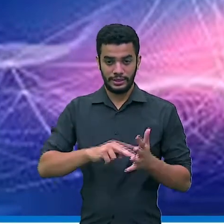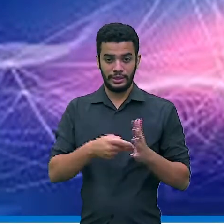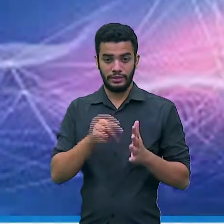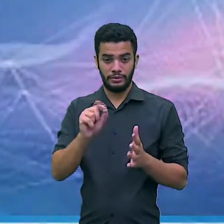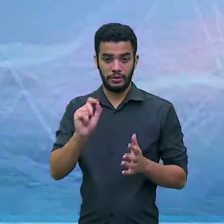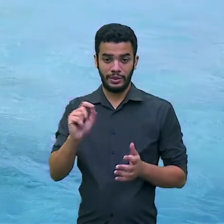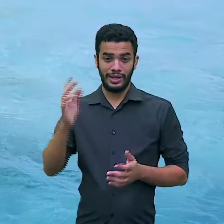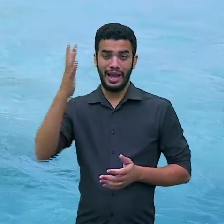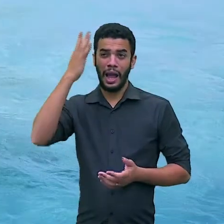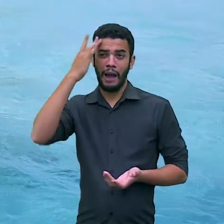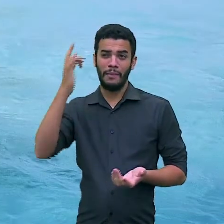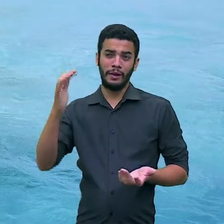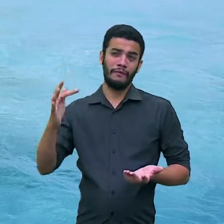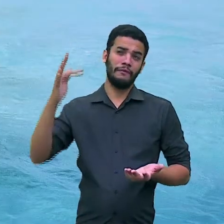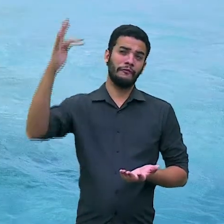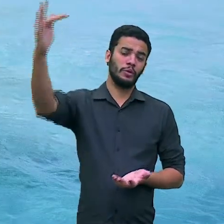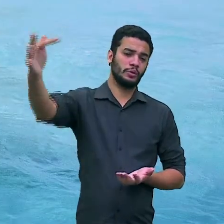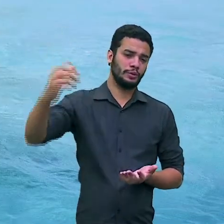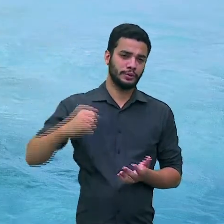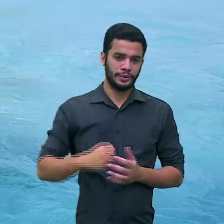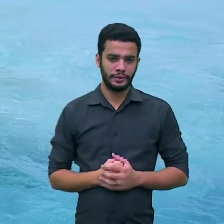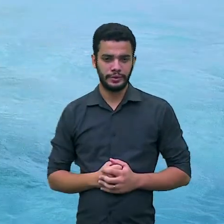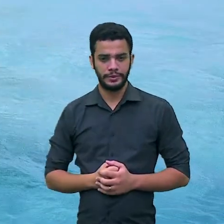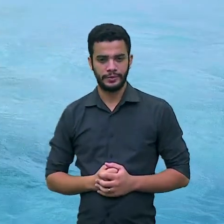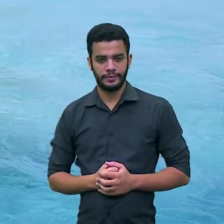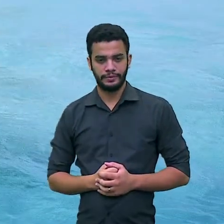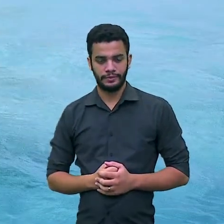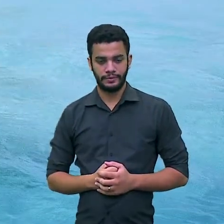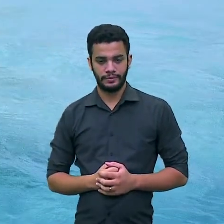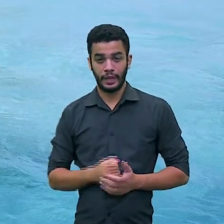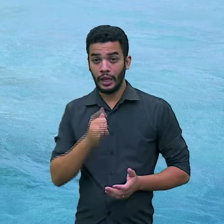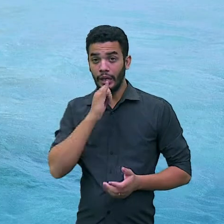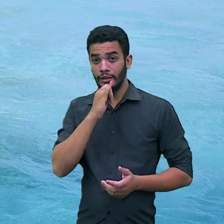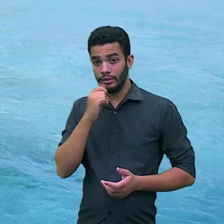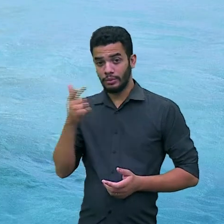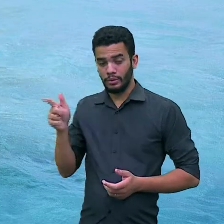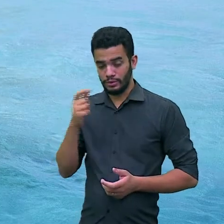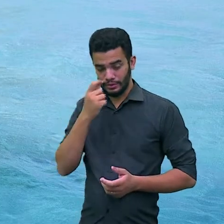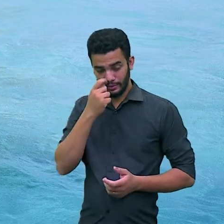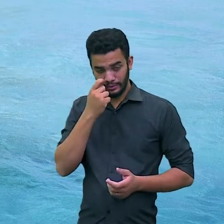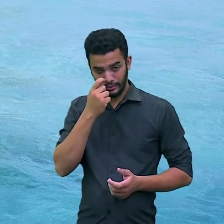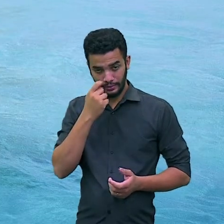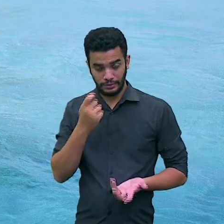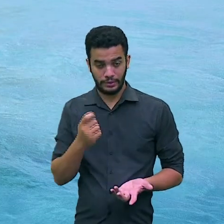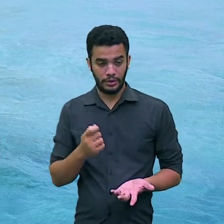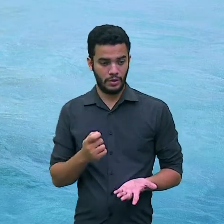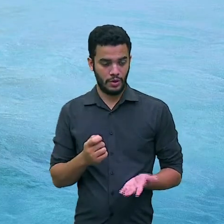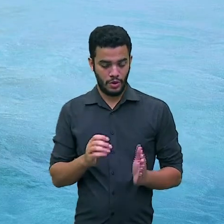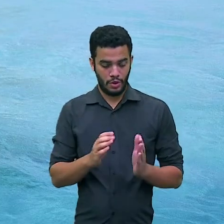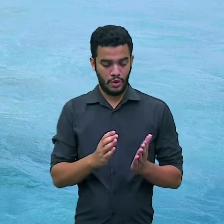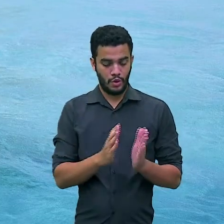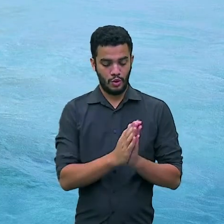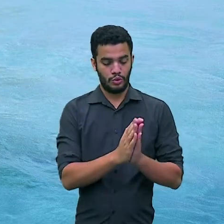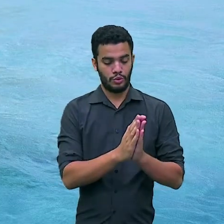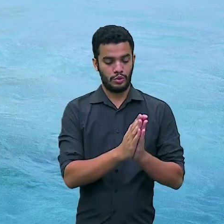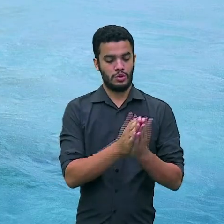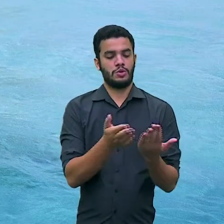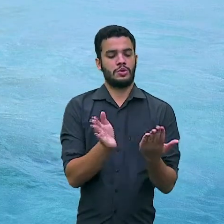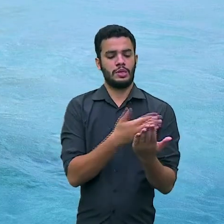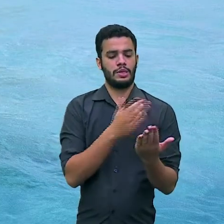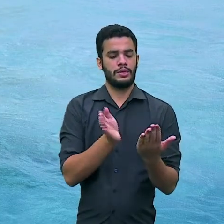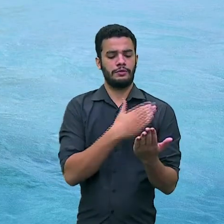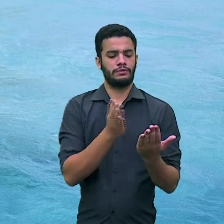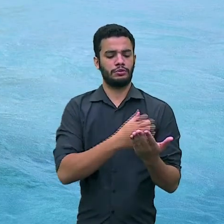futuro. Gostou? Comprarei alguns livros para estudar. O verbo